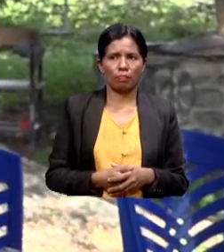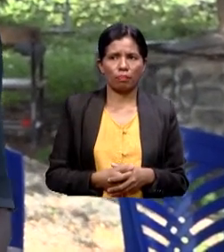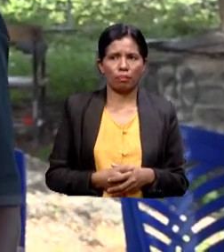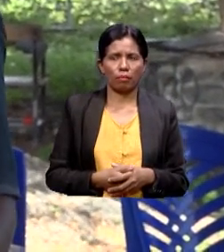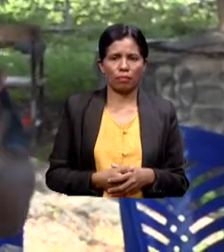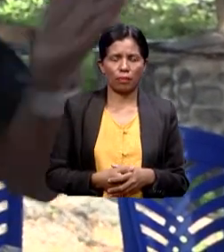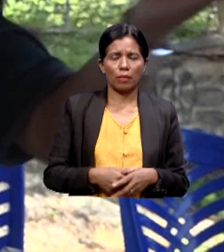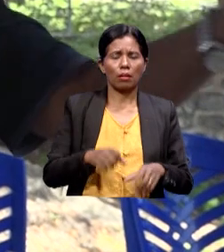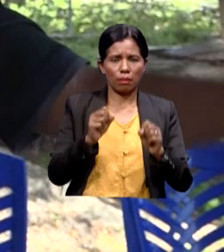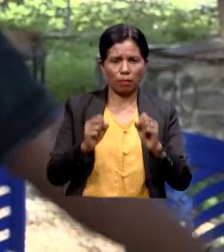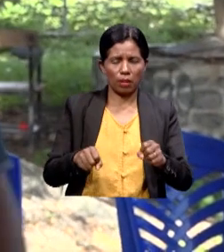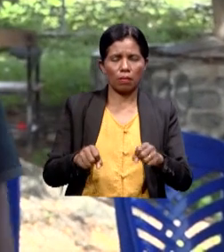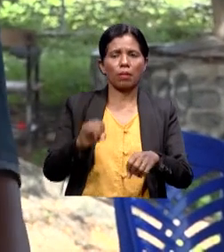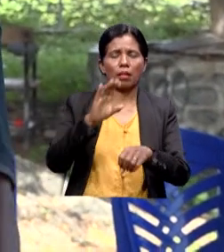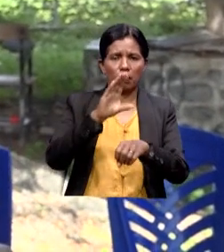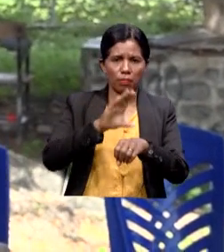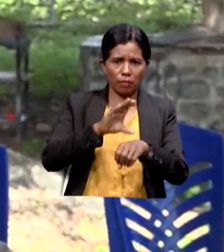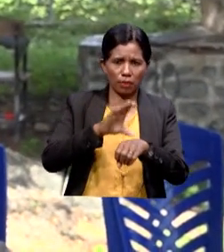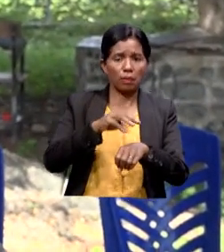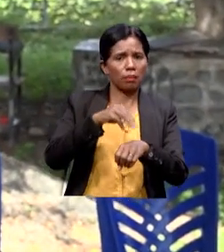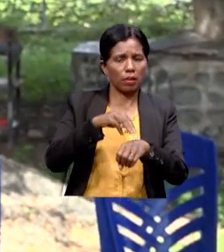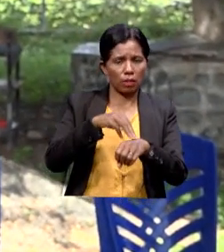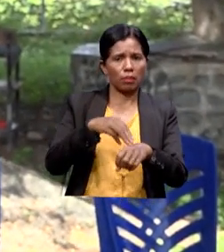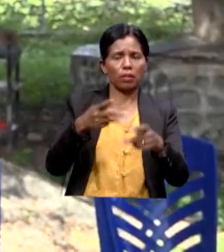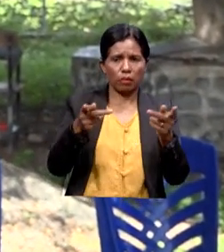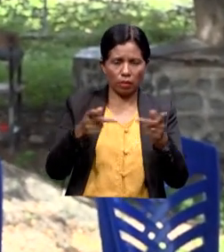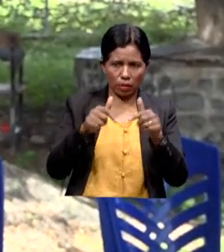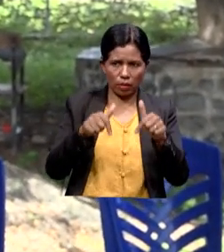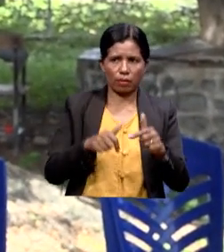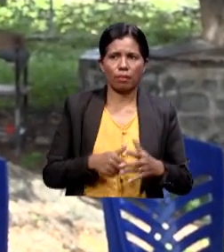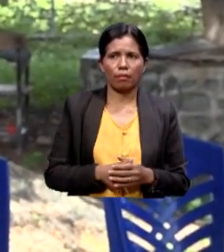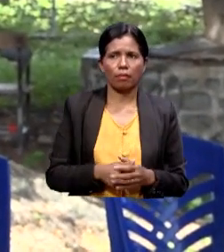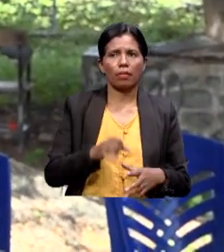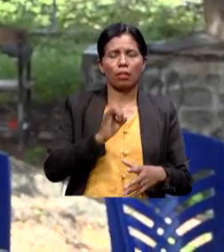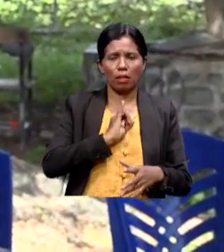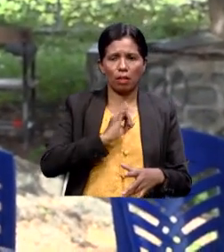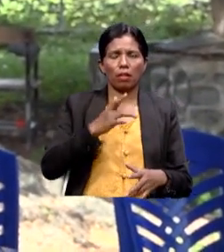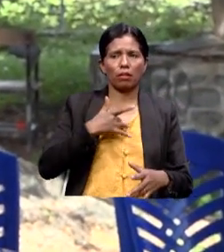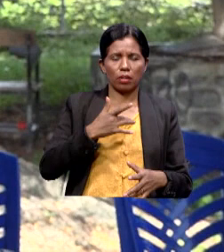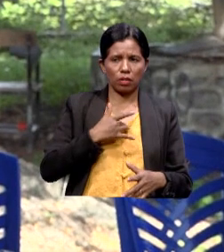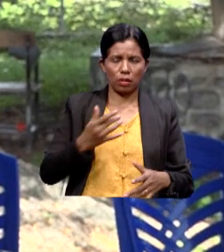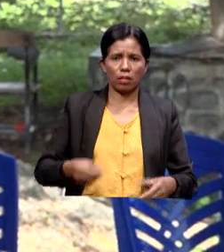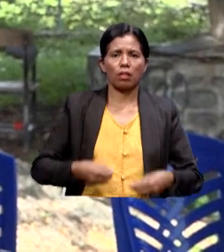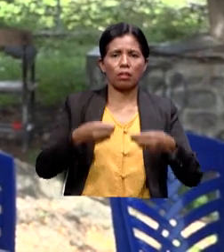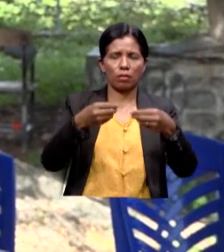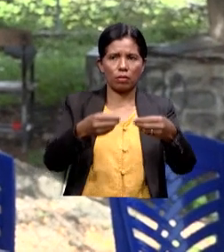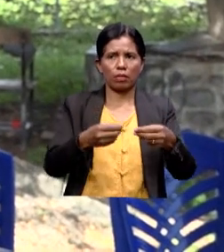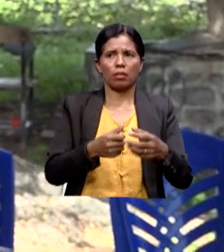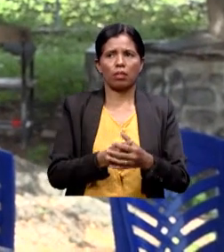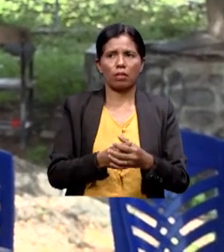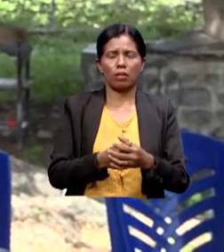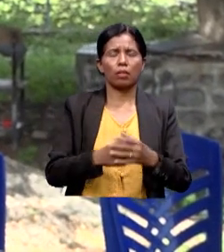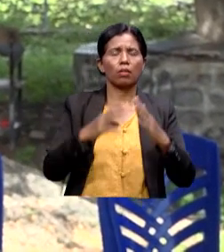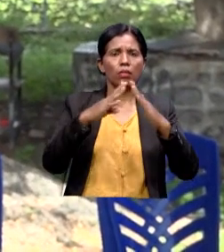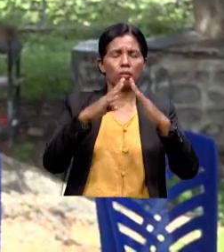Missa. Para missa, para boa tudo Ené, não é ao sinto que está, ele não oferece uma